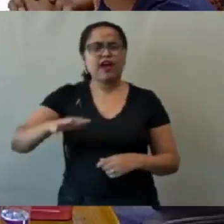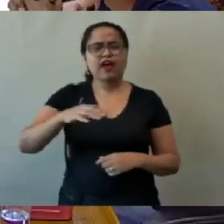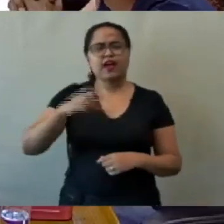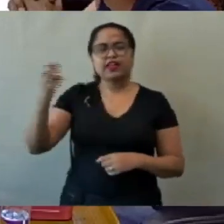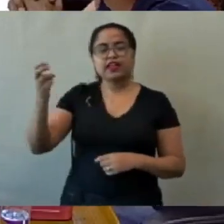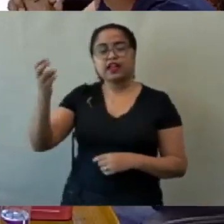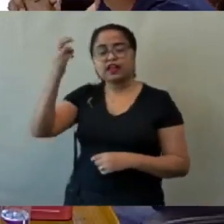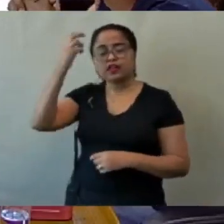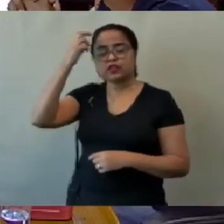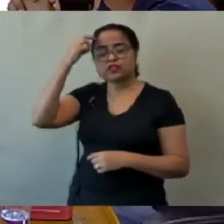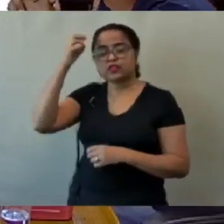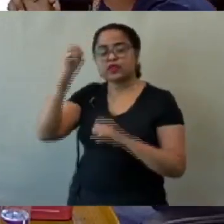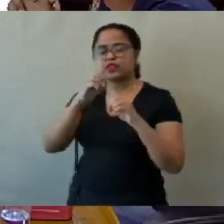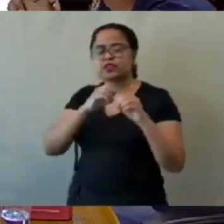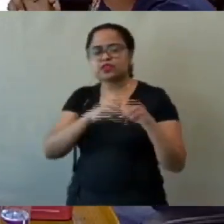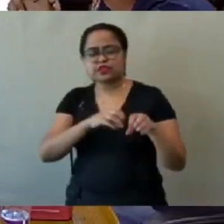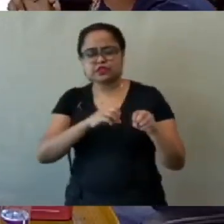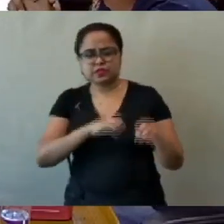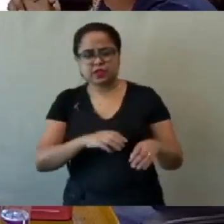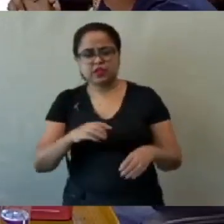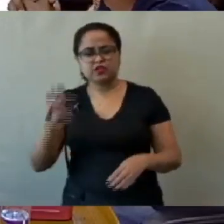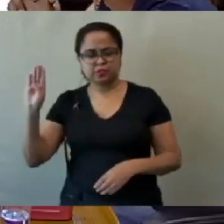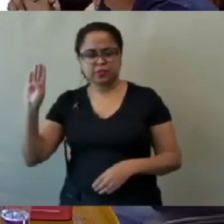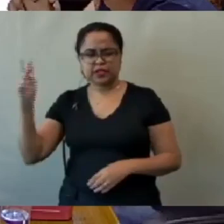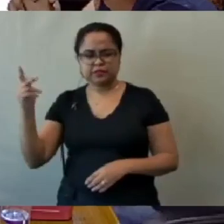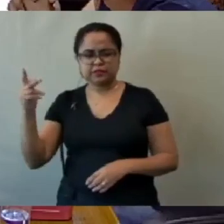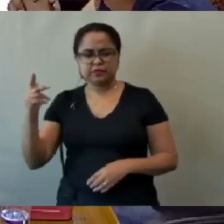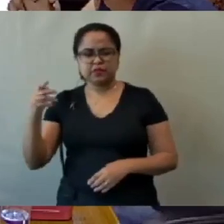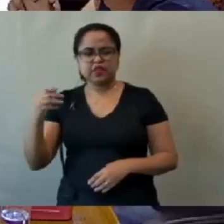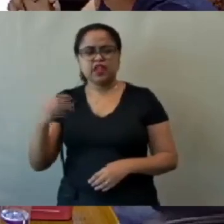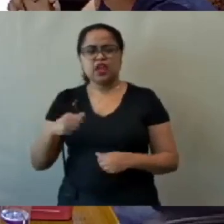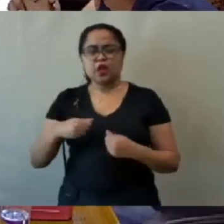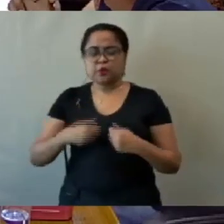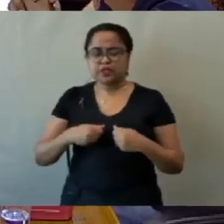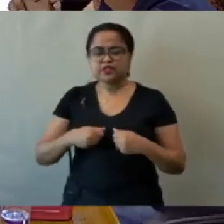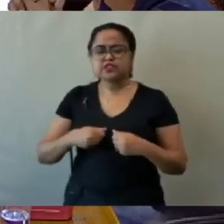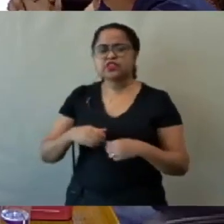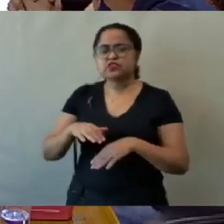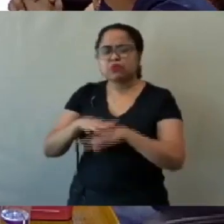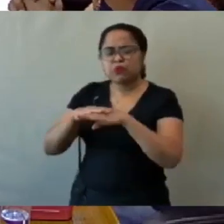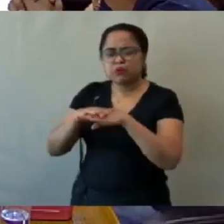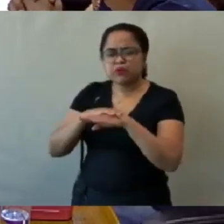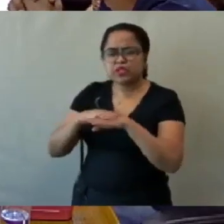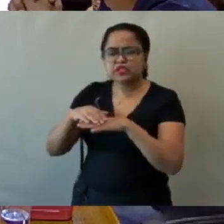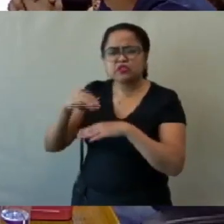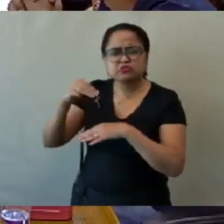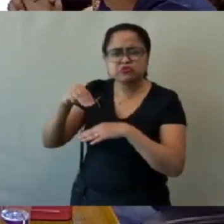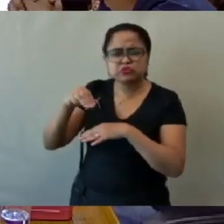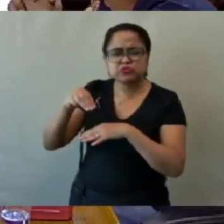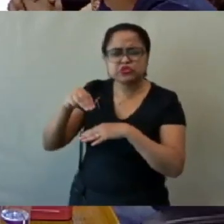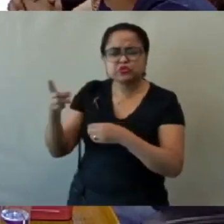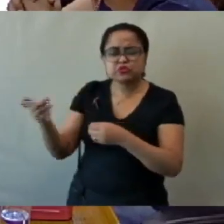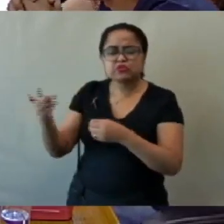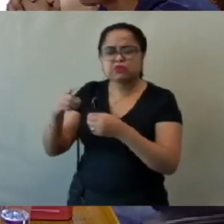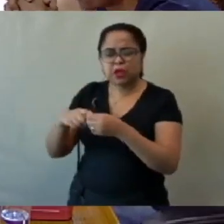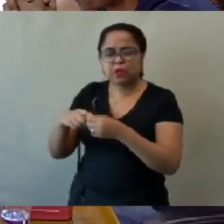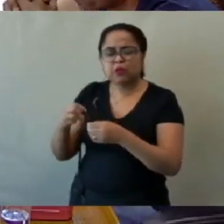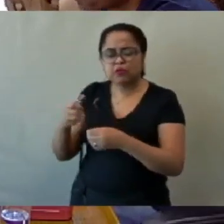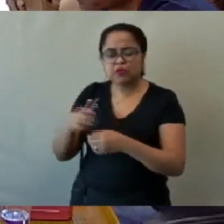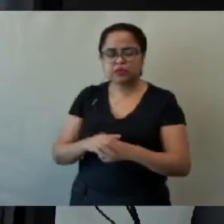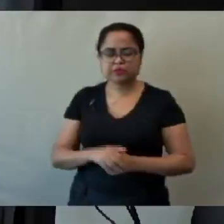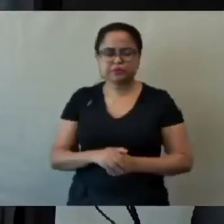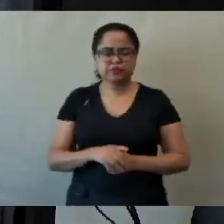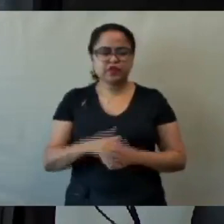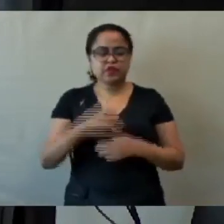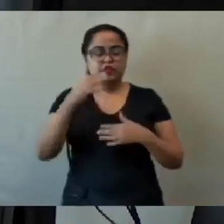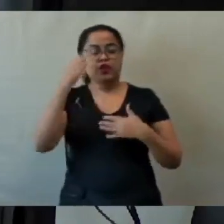da cidade, e eu preciso conversar uns minutinhos ali, daqui um pouco eu volto, tá bem? Obrigada, licença. Obrigada,